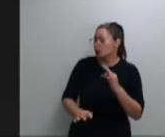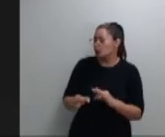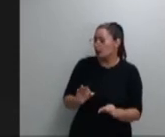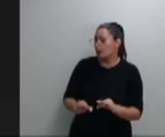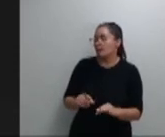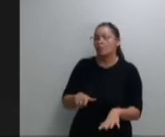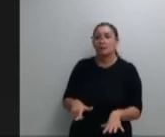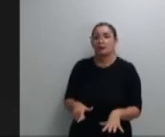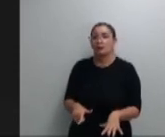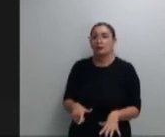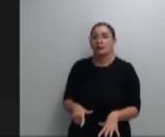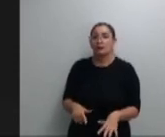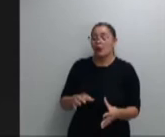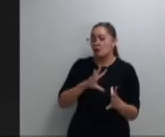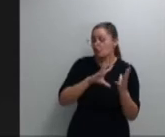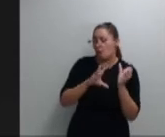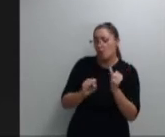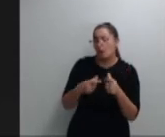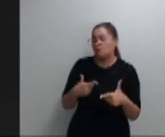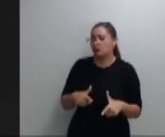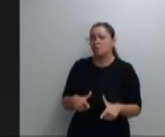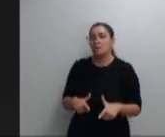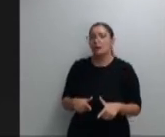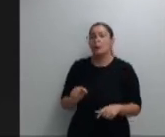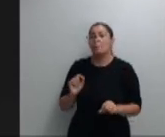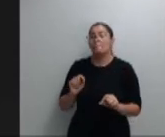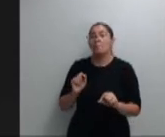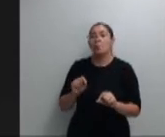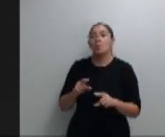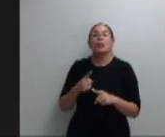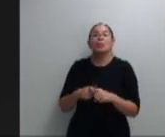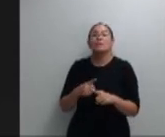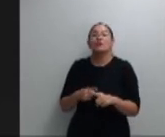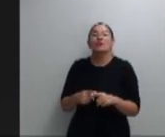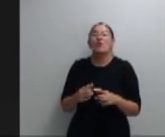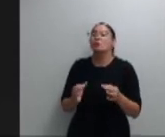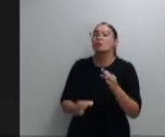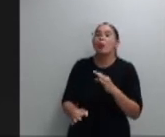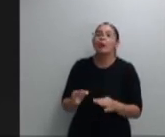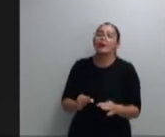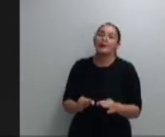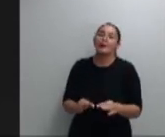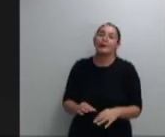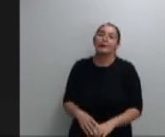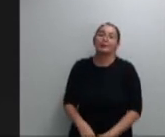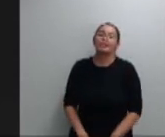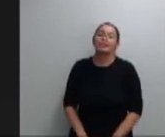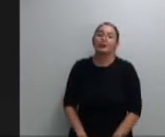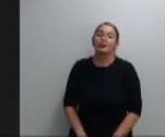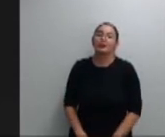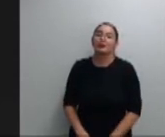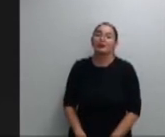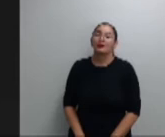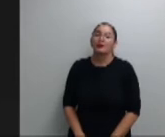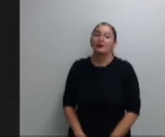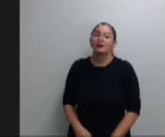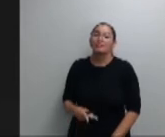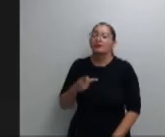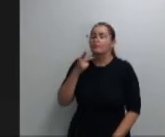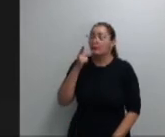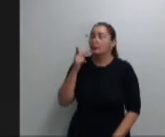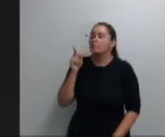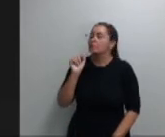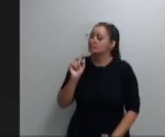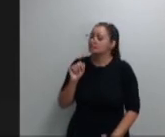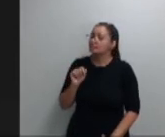deve ser computado porque se fosse por critério de justiça aí eu eu diria a vossa excelência que